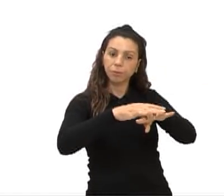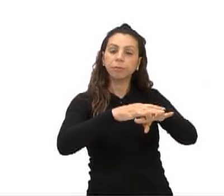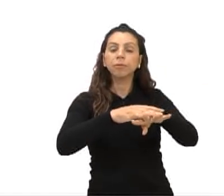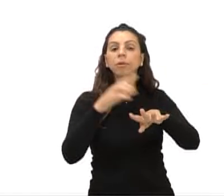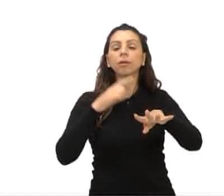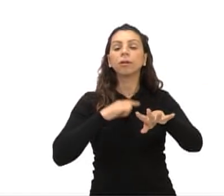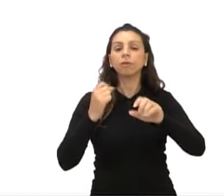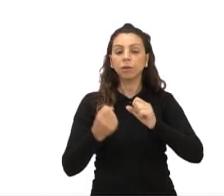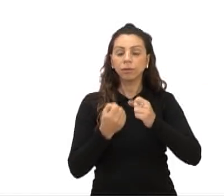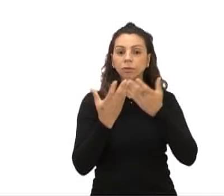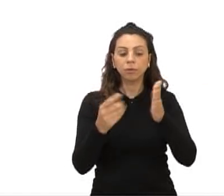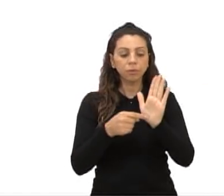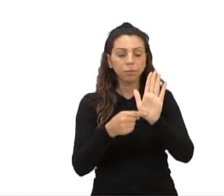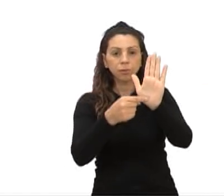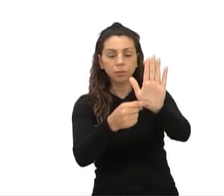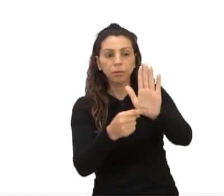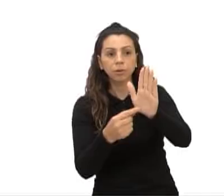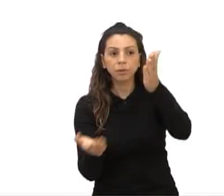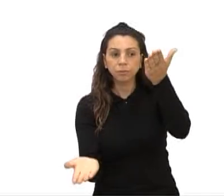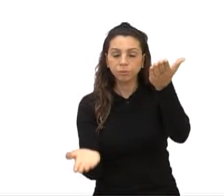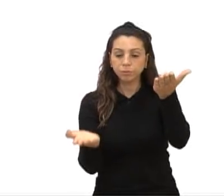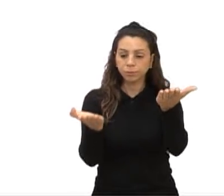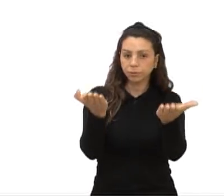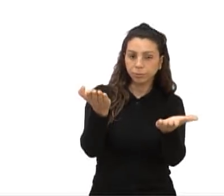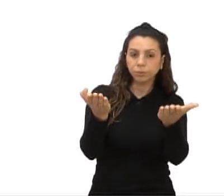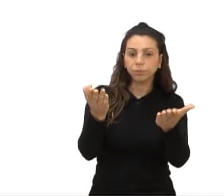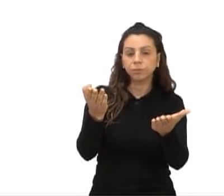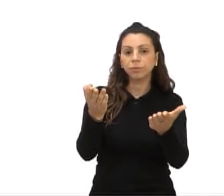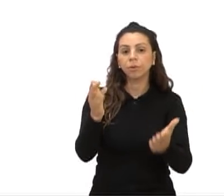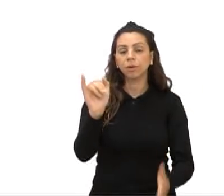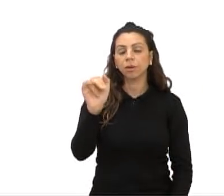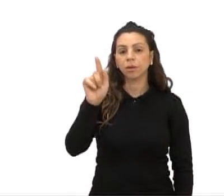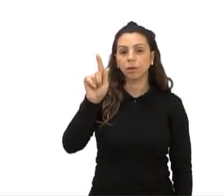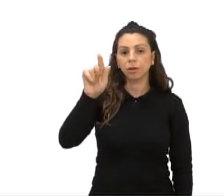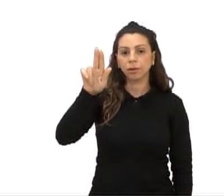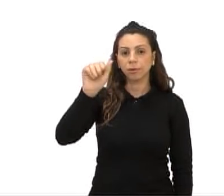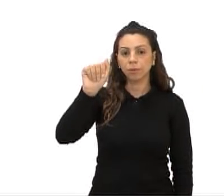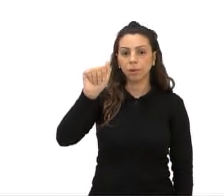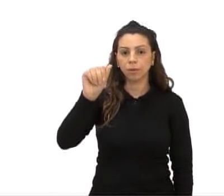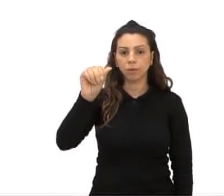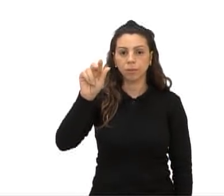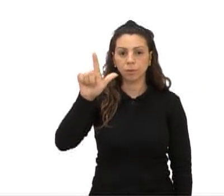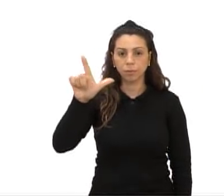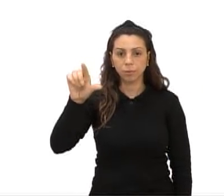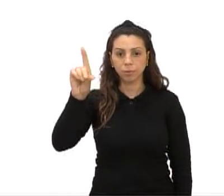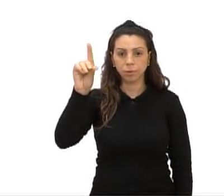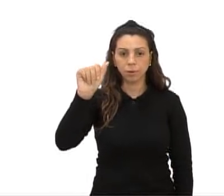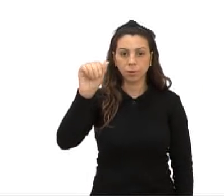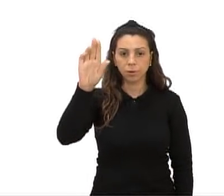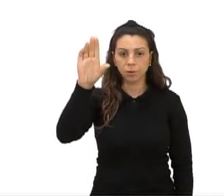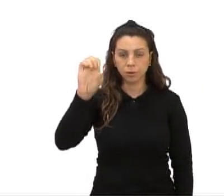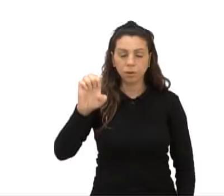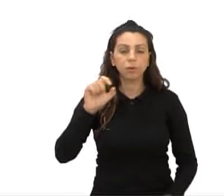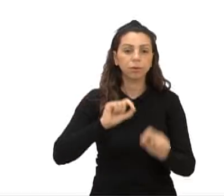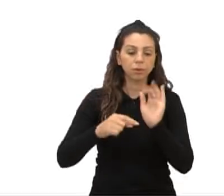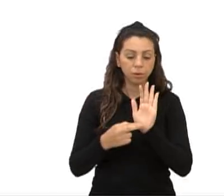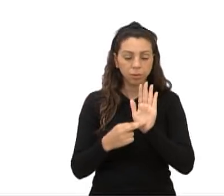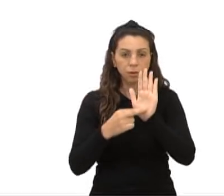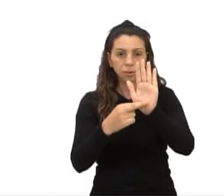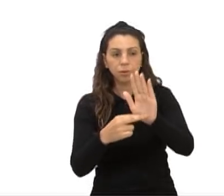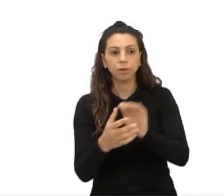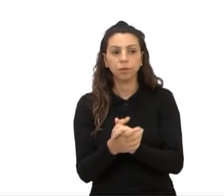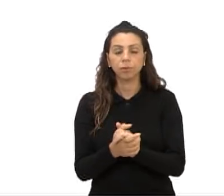ser expressa por uma igualdade, ok? E essa igualdade, tá? Ela é representada